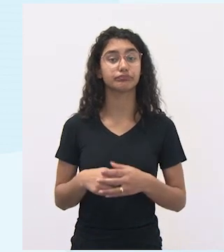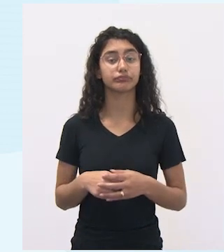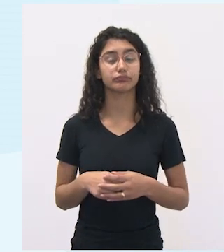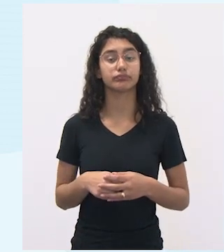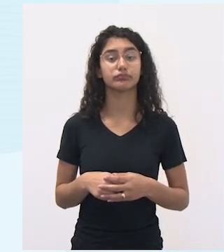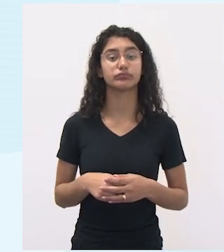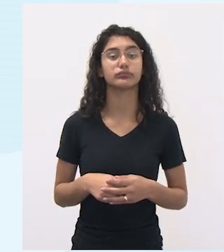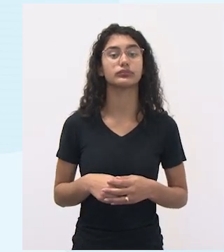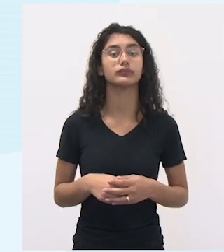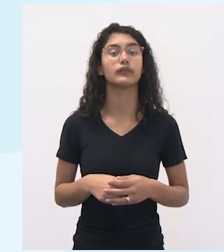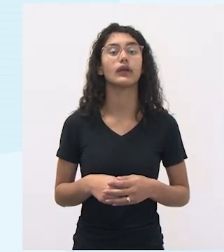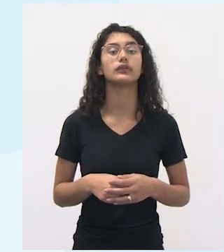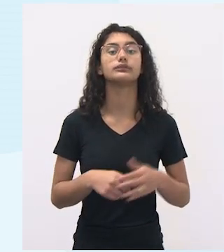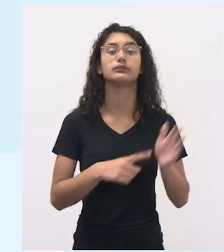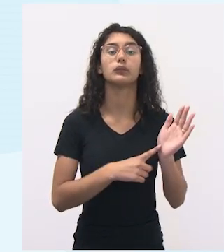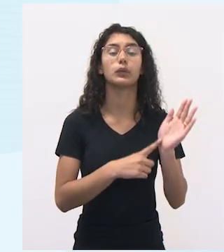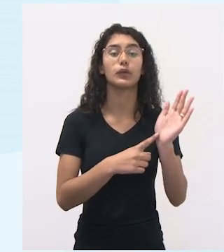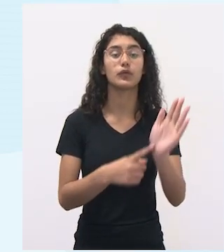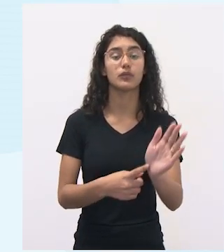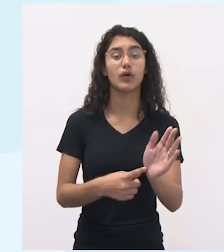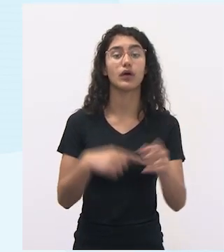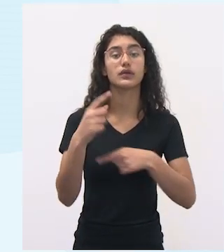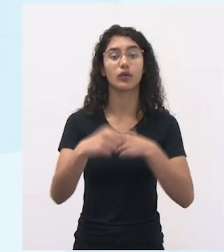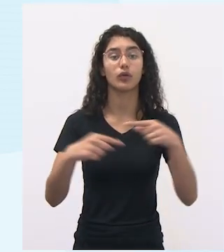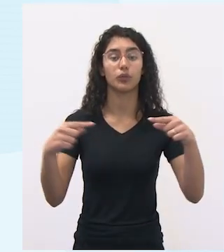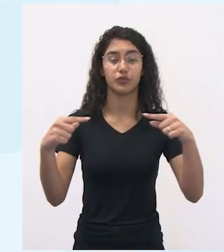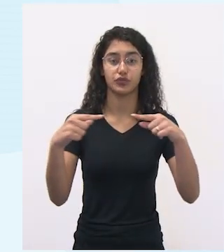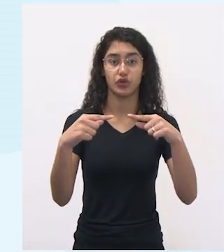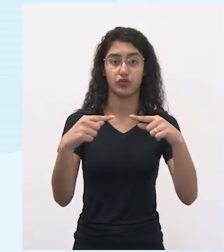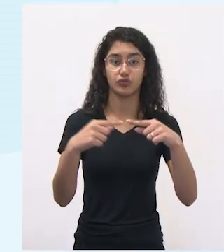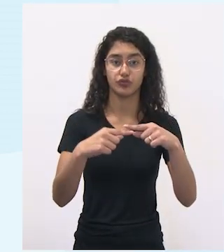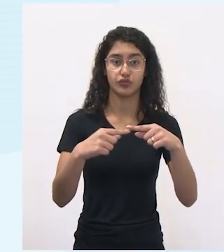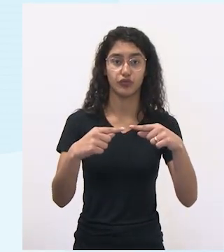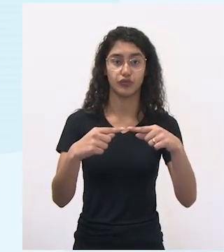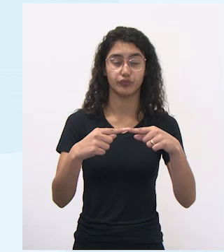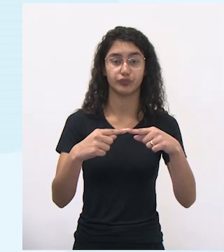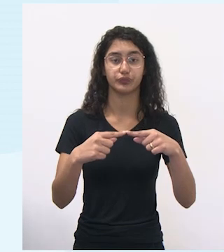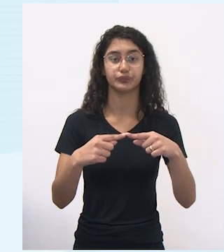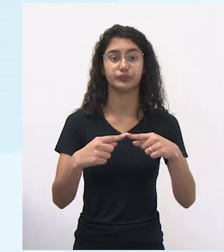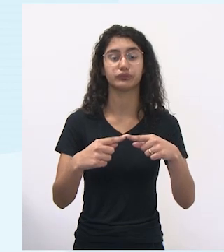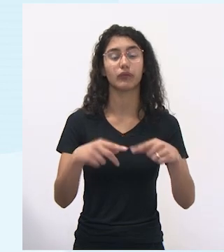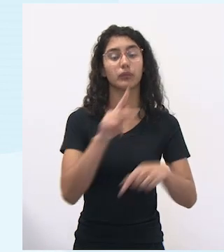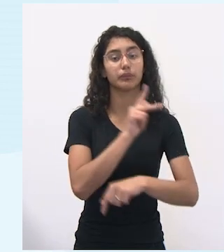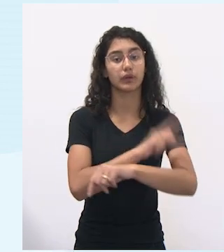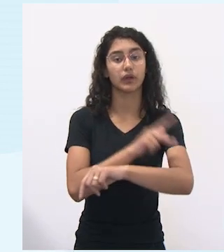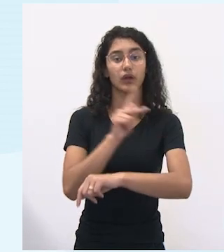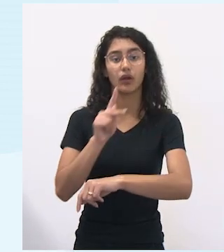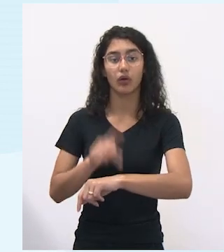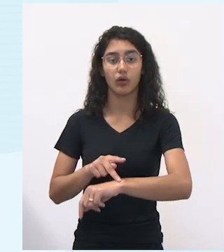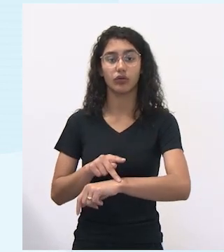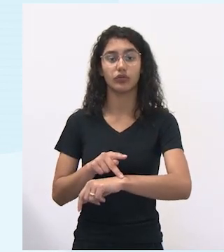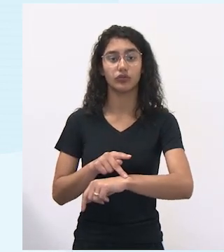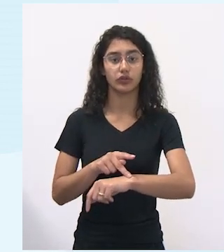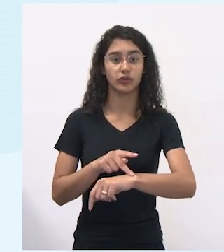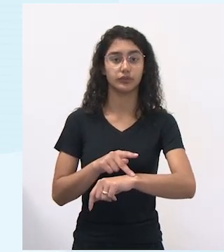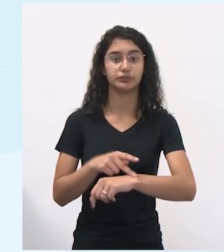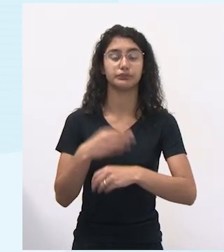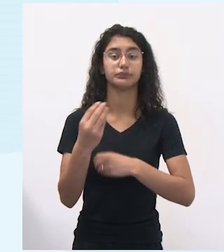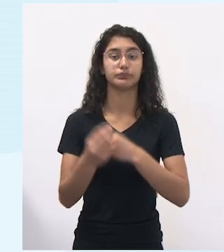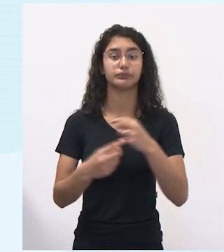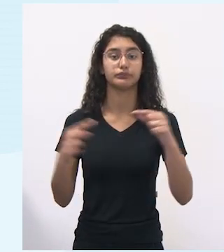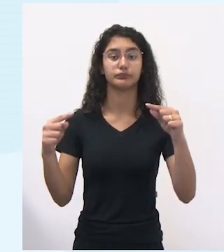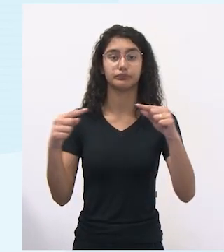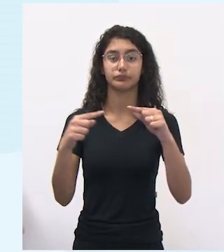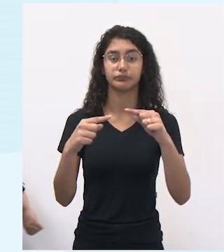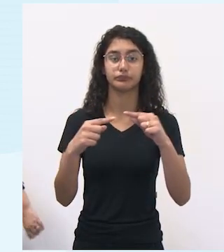aprendizagem. Ela vem mostrar se os objetivos previstos ali pela minha intencionalidade pedagógica foram